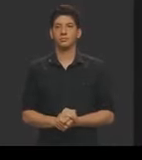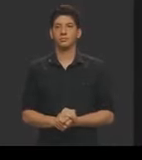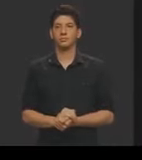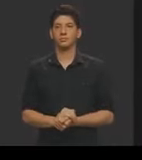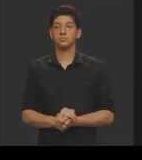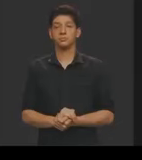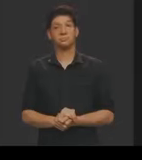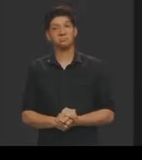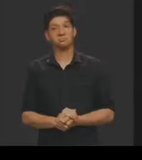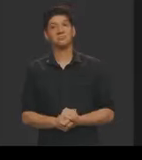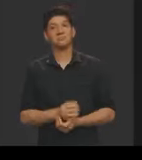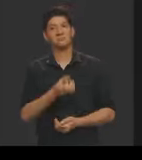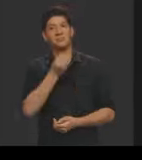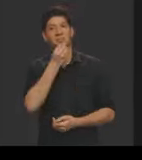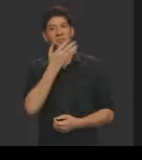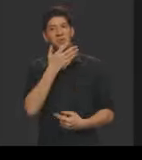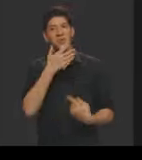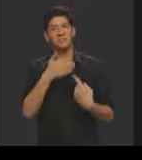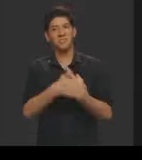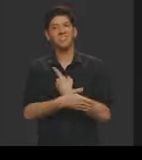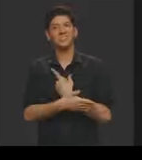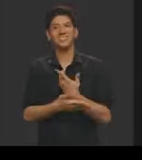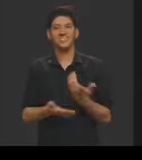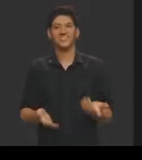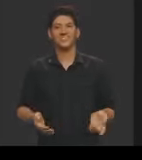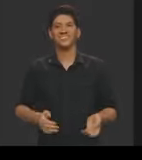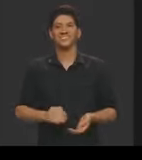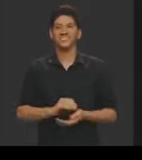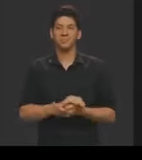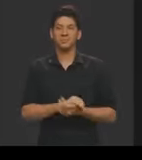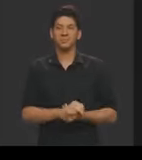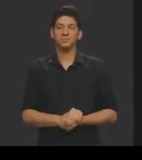É boa pergunta, né?